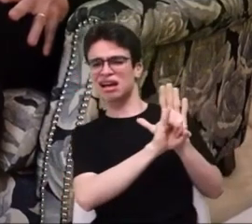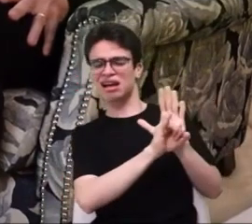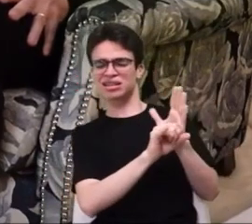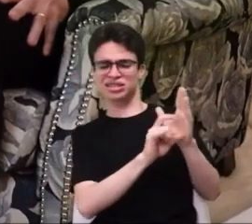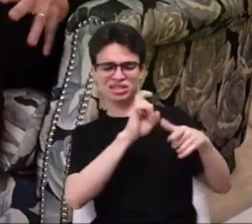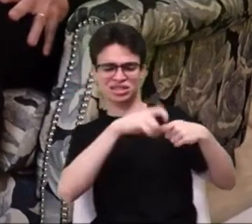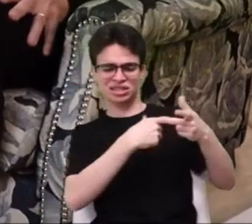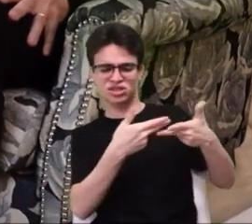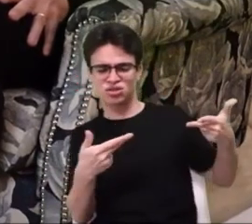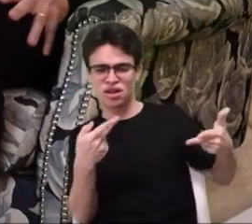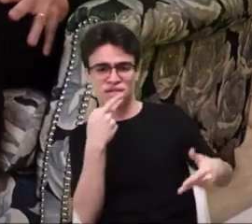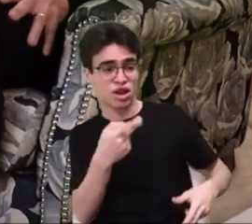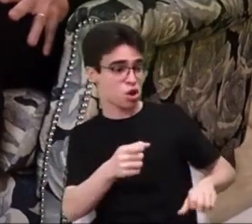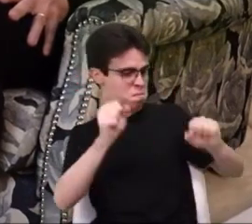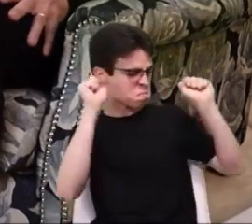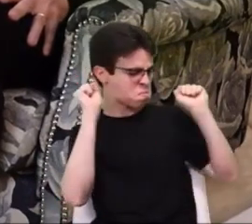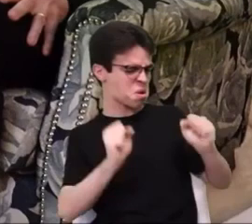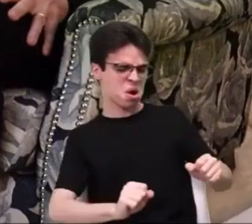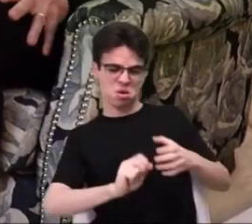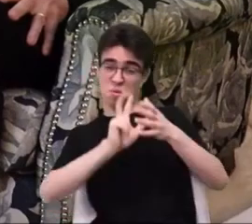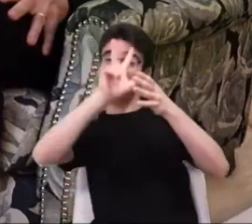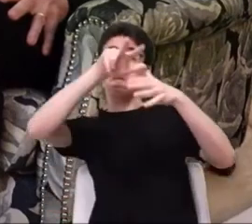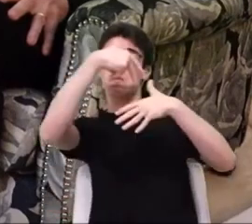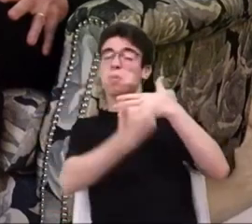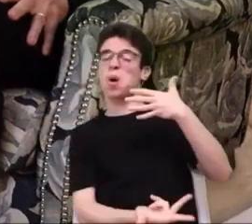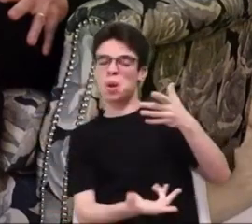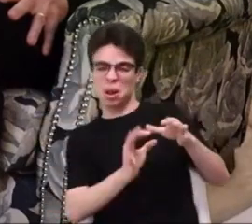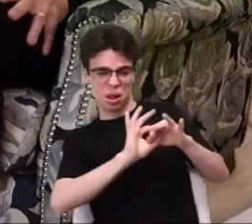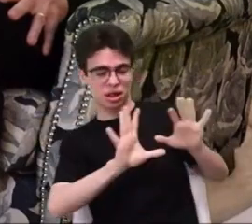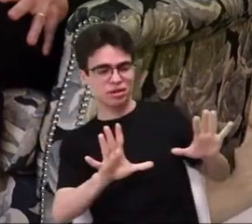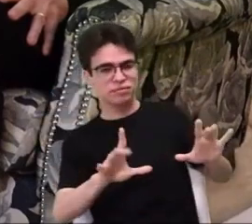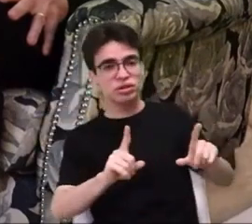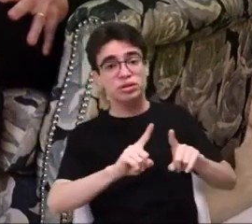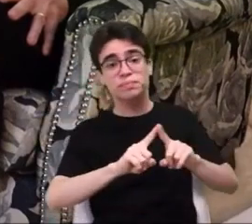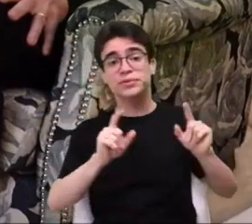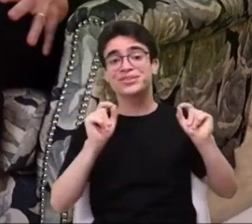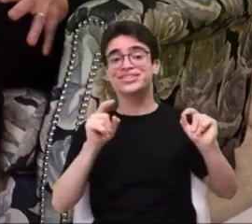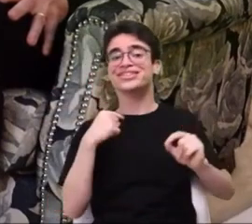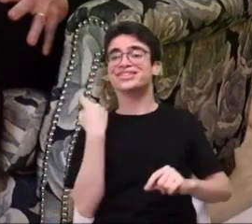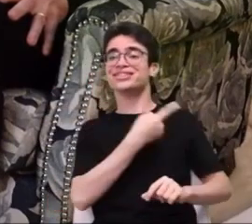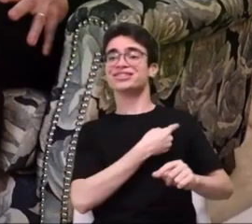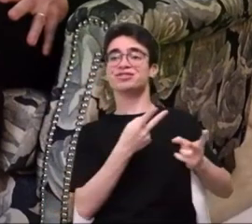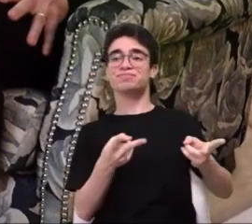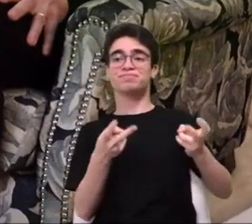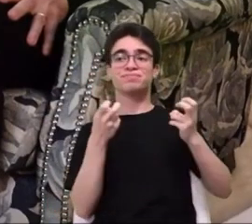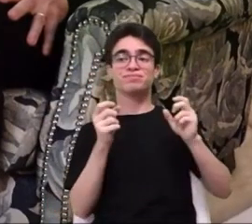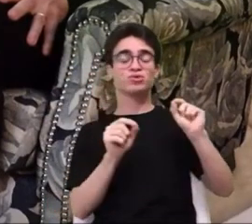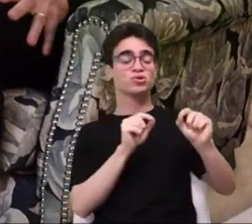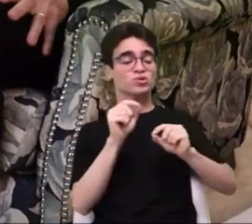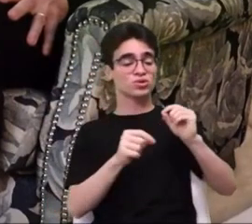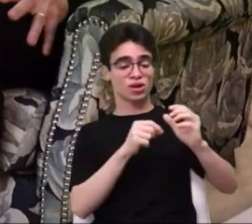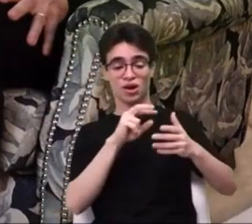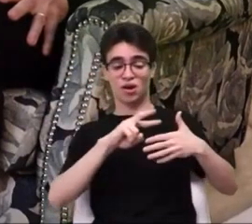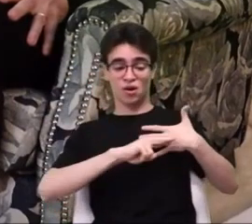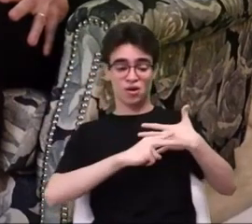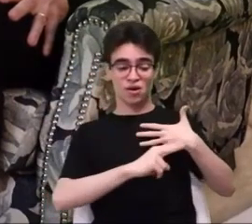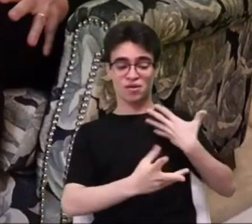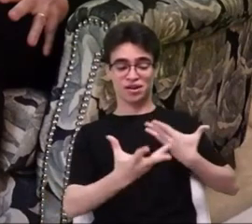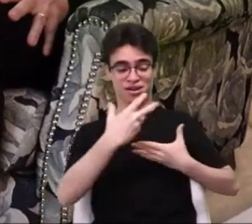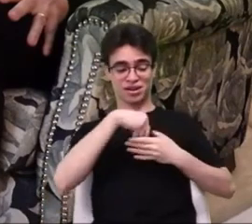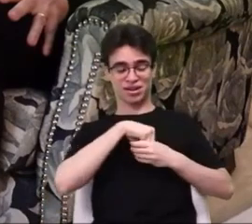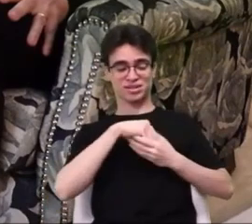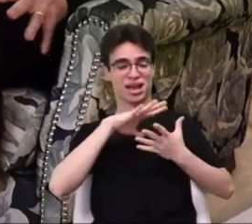sexual a gente diz, pula mesmo, faz isso, né? Quando na verdade a gente tem que ver quais são os fatores que estão dentro da